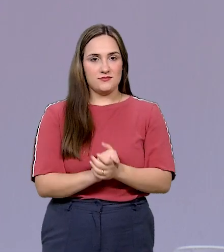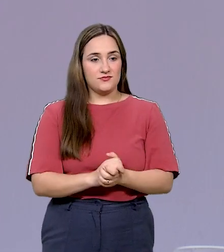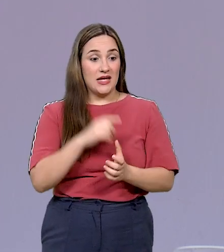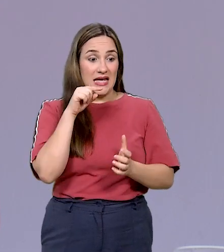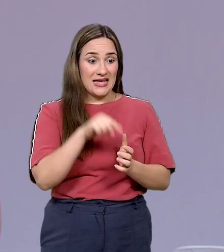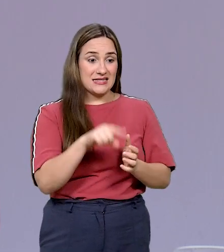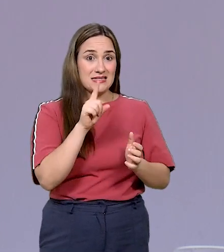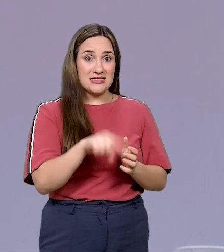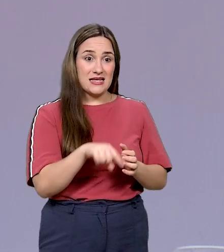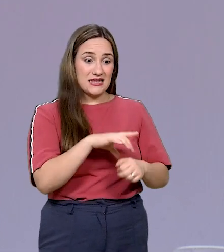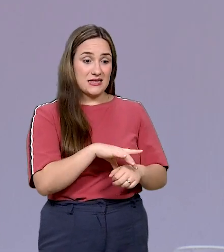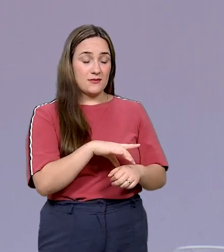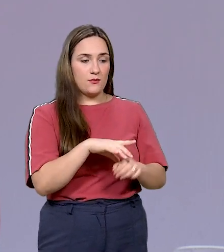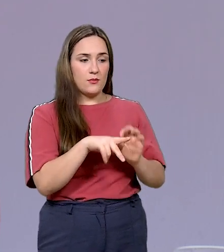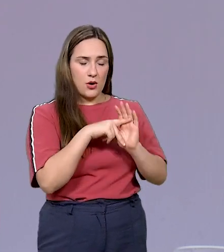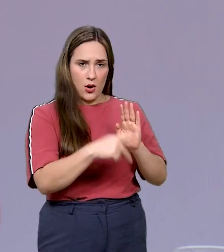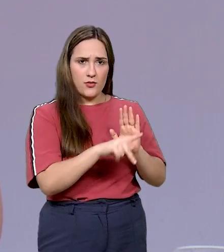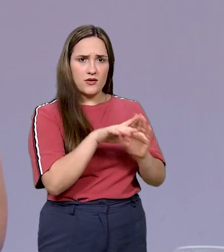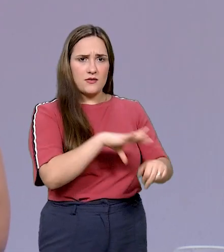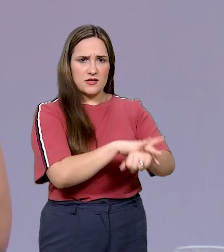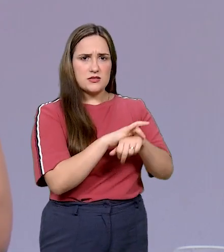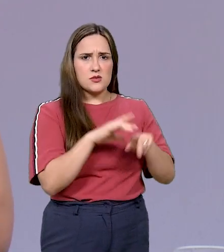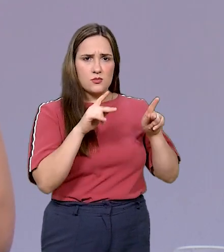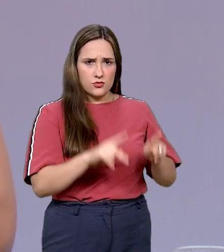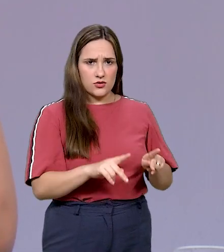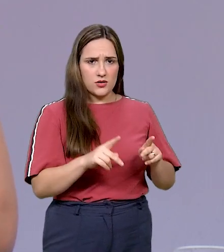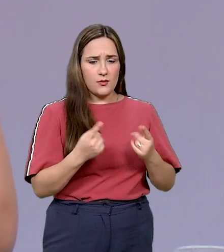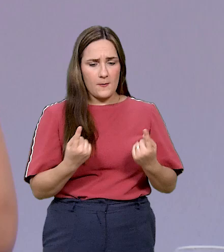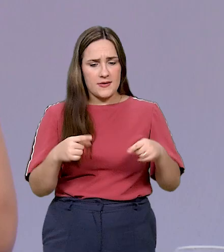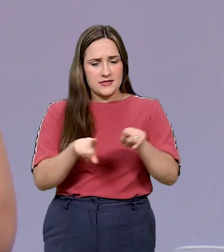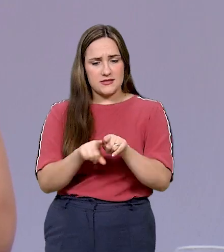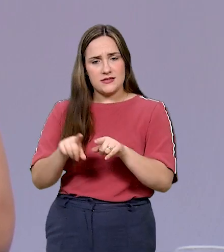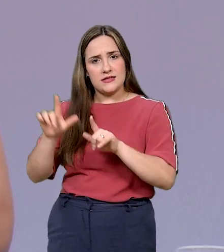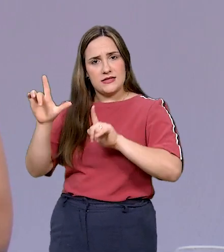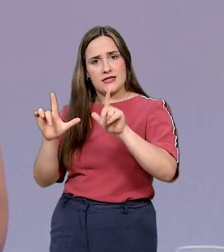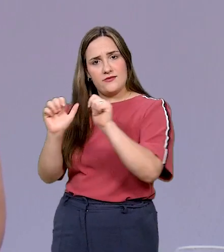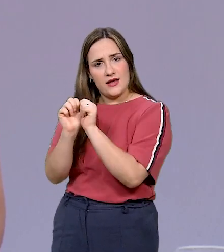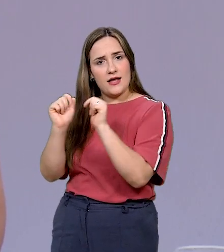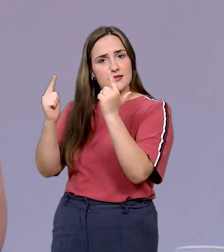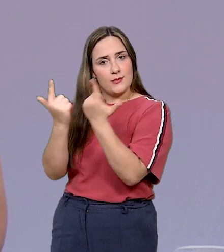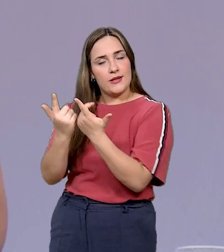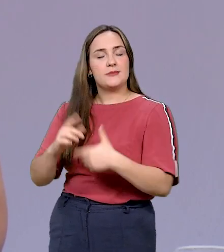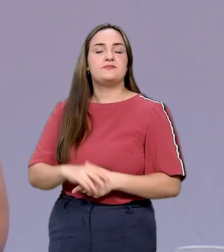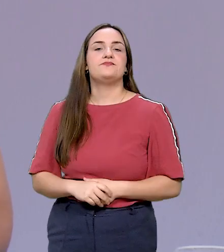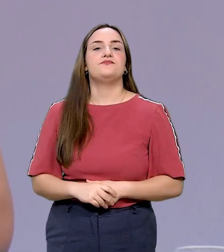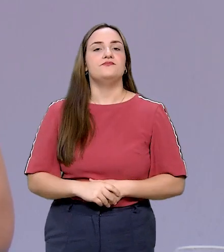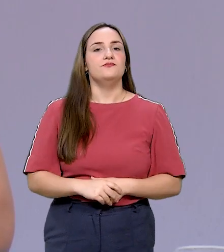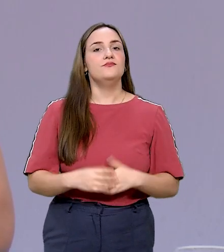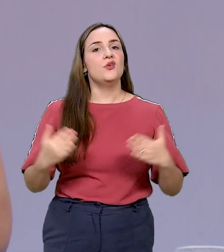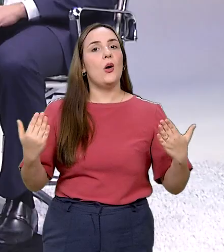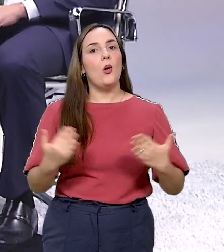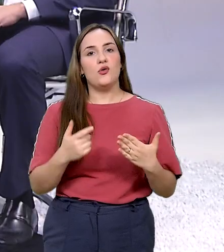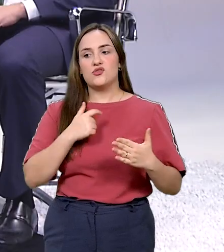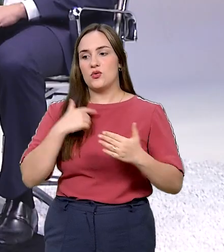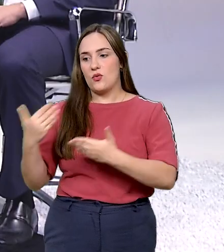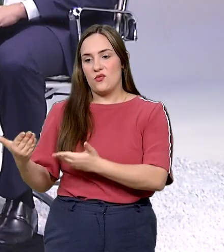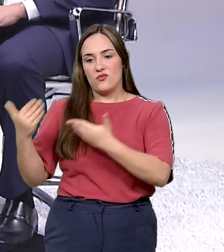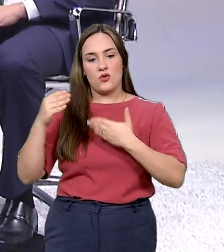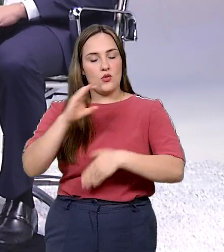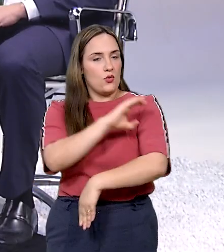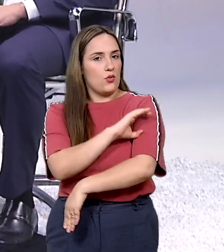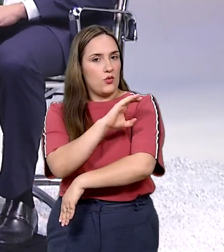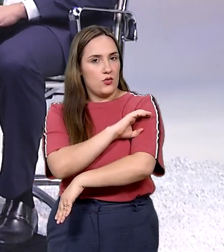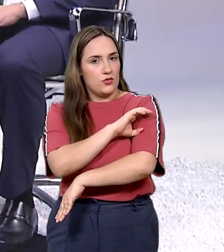Defensoria Explica está no ar, um programa produzido pela Defensoria Pública de Mato Grosso do Sul com a parceria da TV Assembleia. Nesta